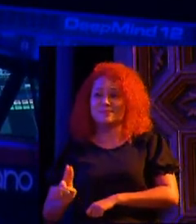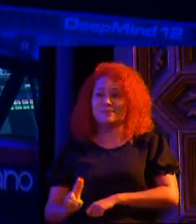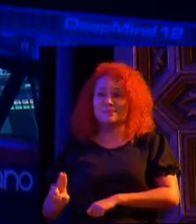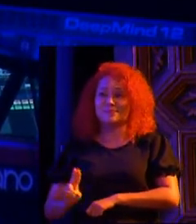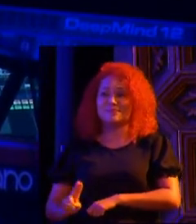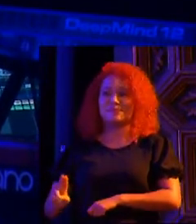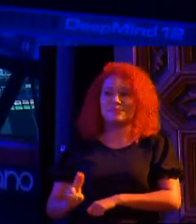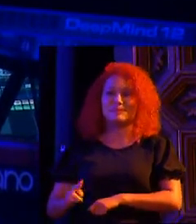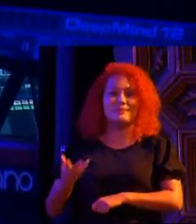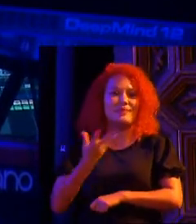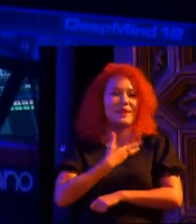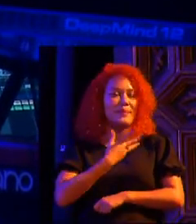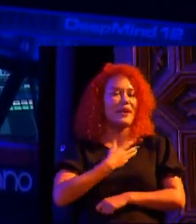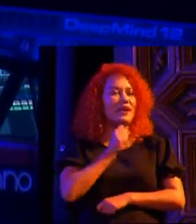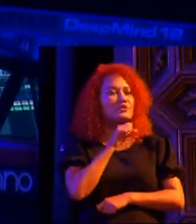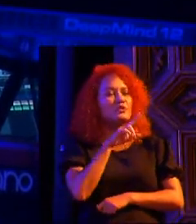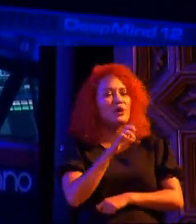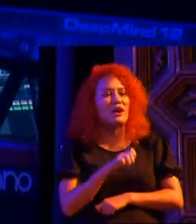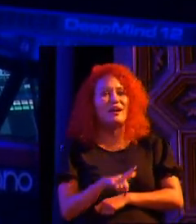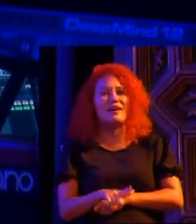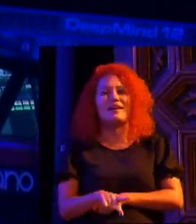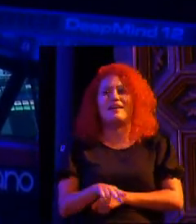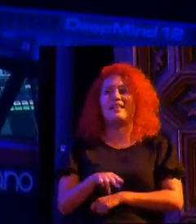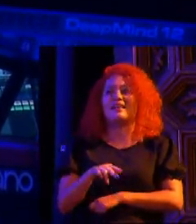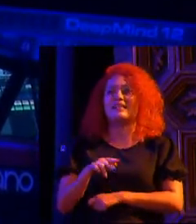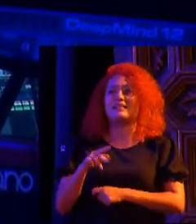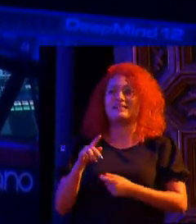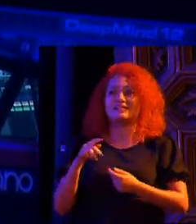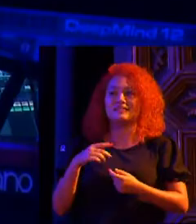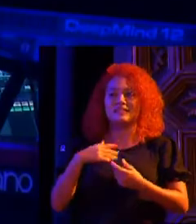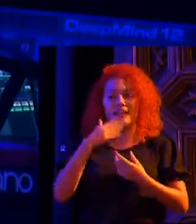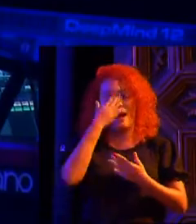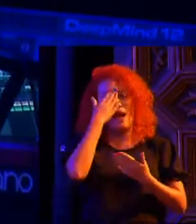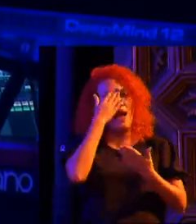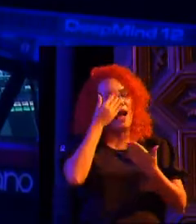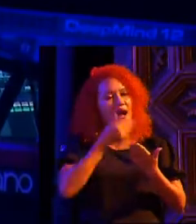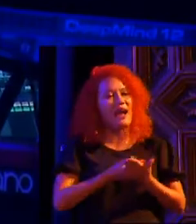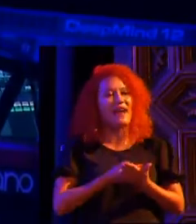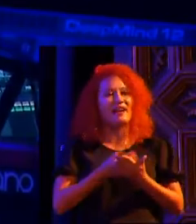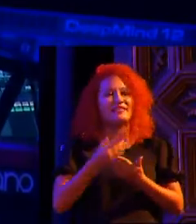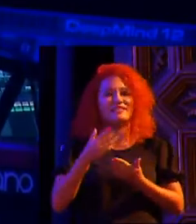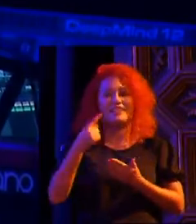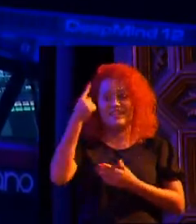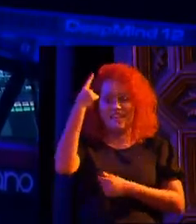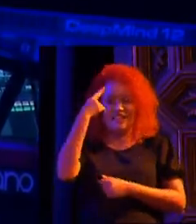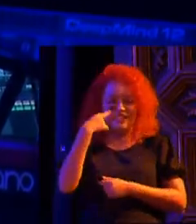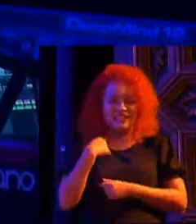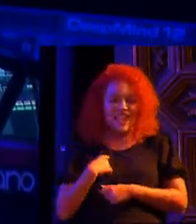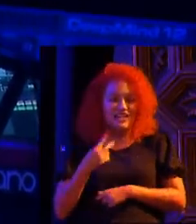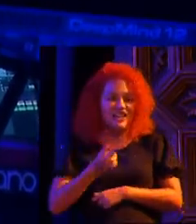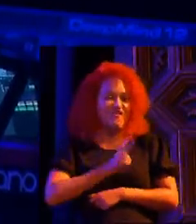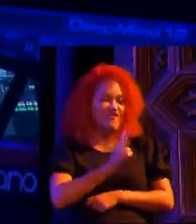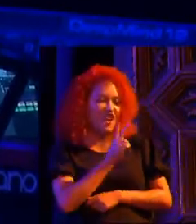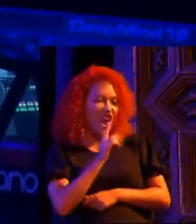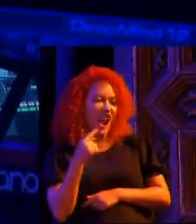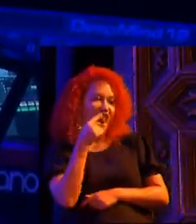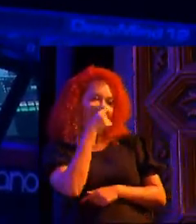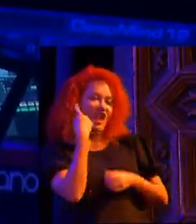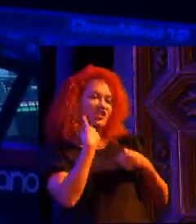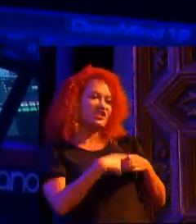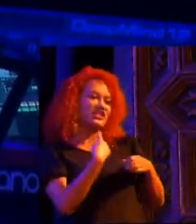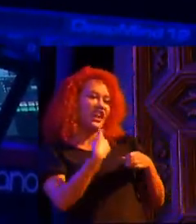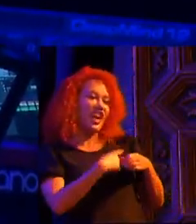Albenzinho, minha amiga Suelen, Yasmin, novamente a Bárbara, que por acreditarem nessa bichinha do interior